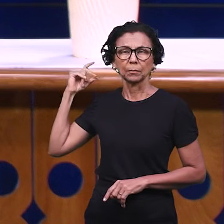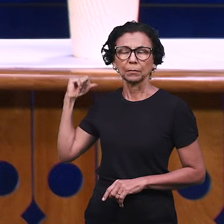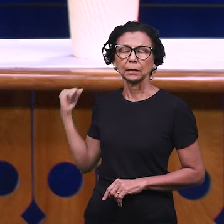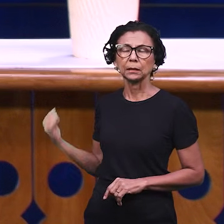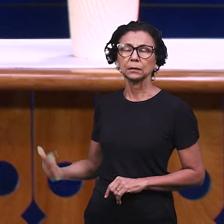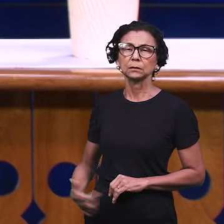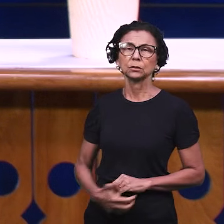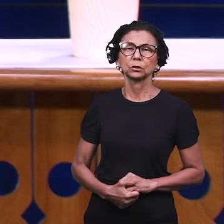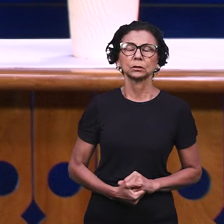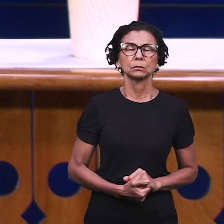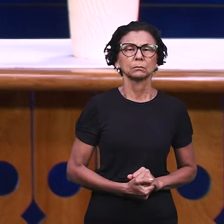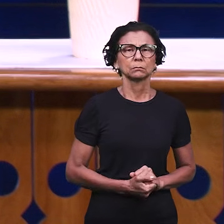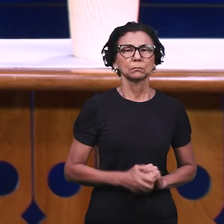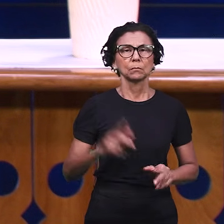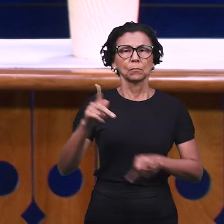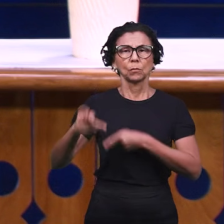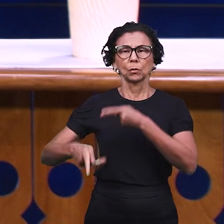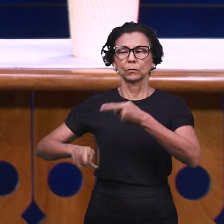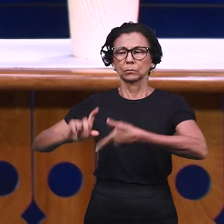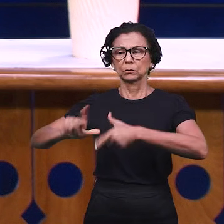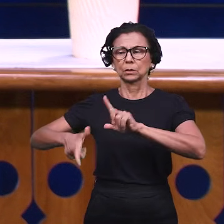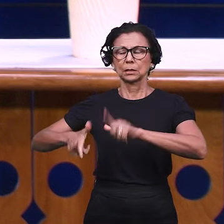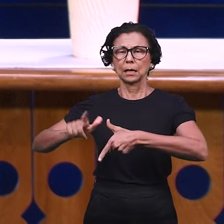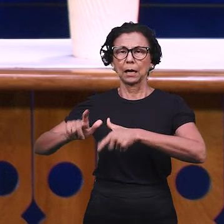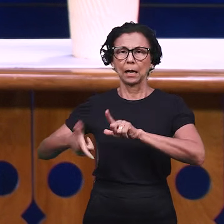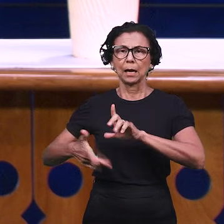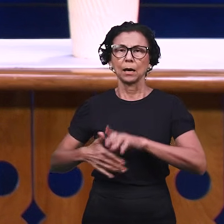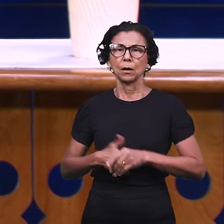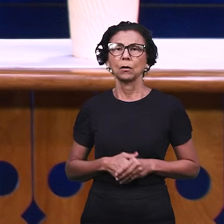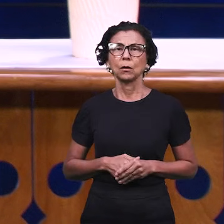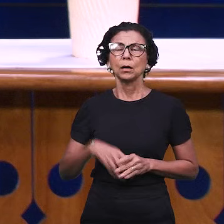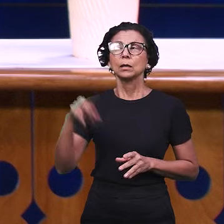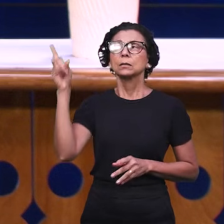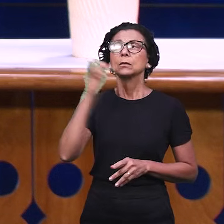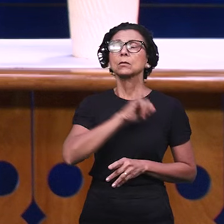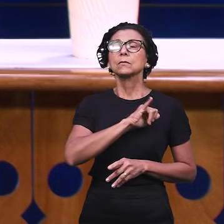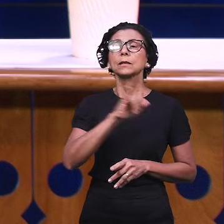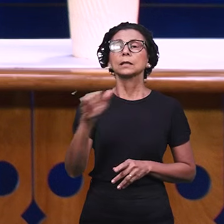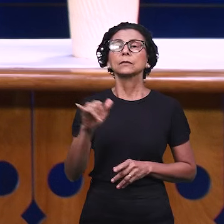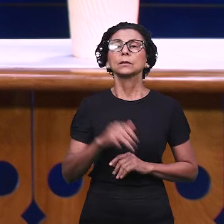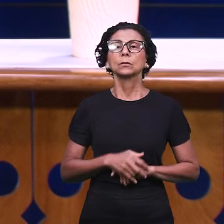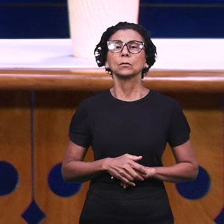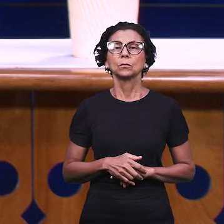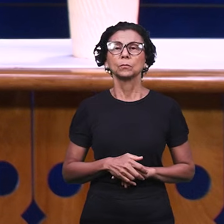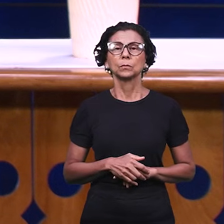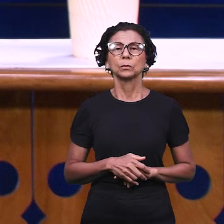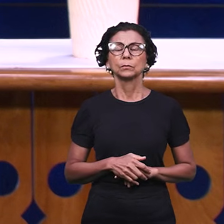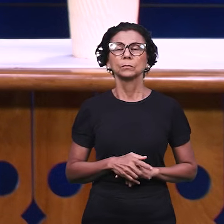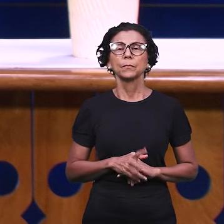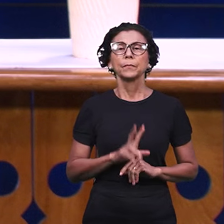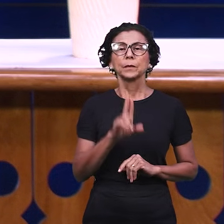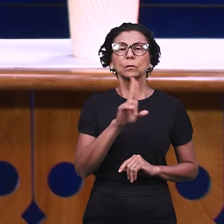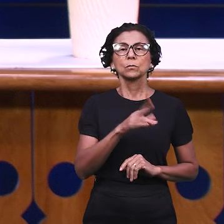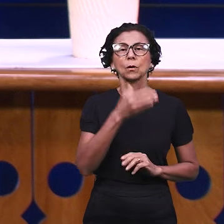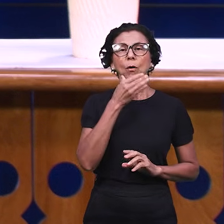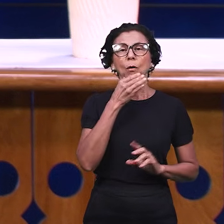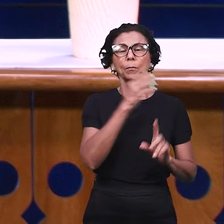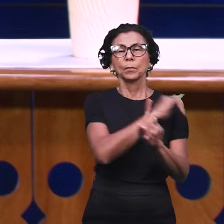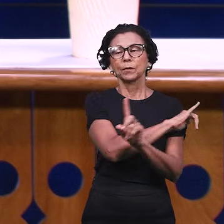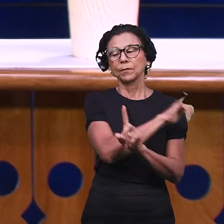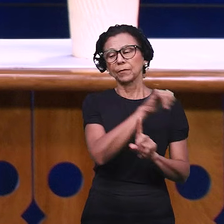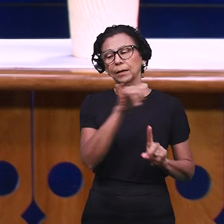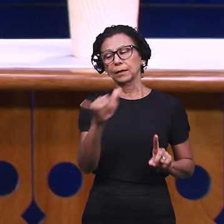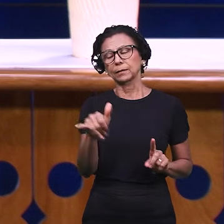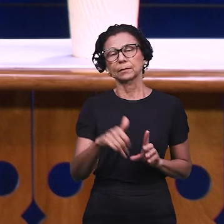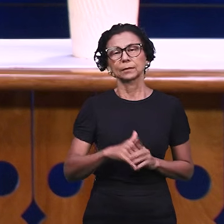aos judeus, aos povos de Israel, através dos profetas, mas depois o Senhor estaria falando pelo Filho. E como?